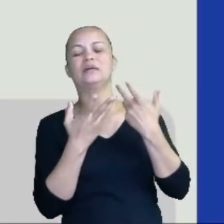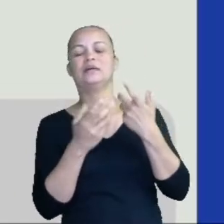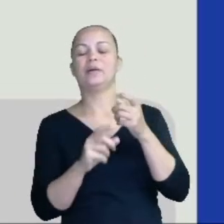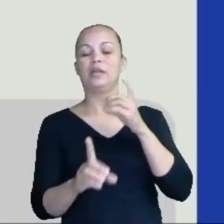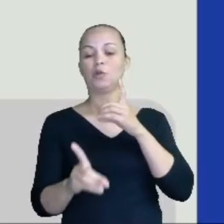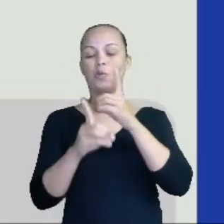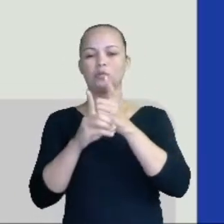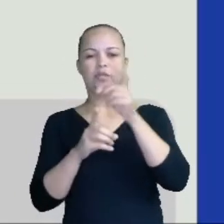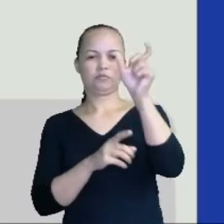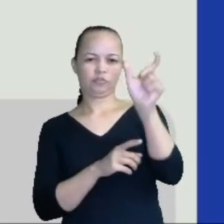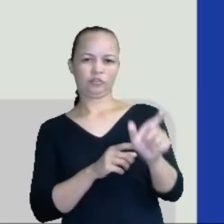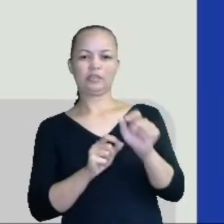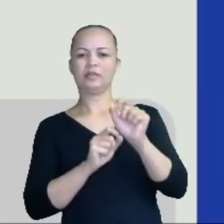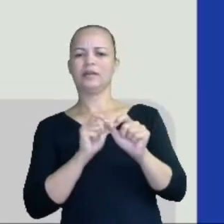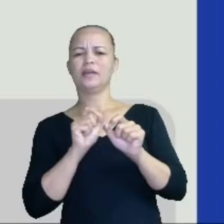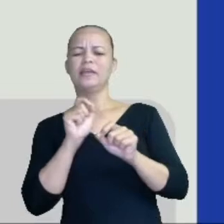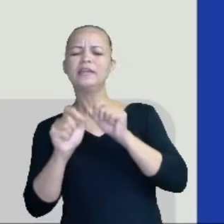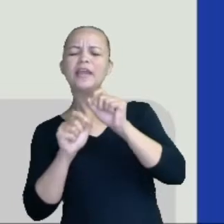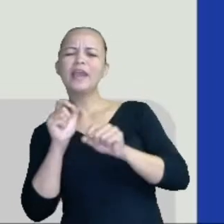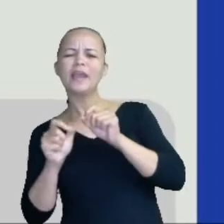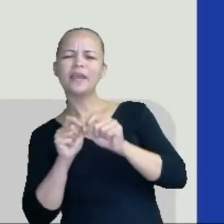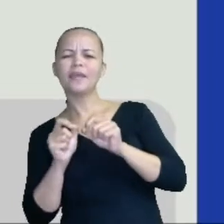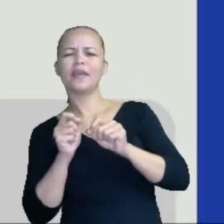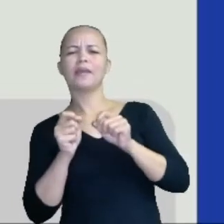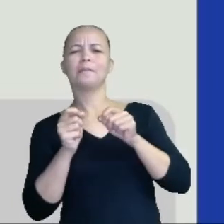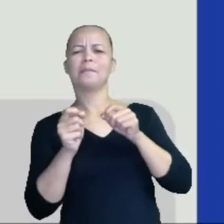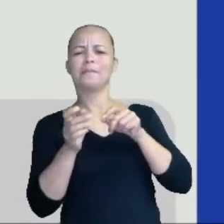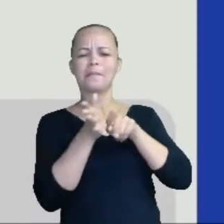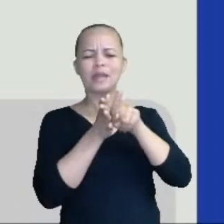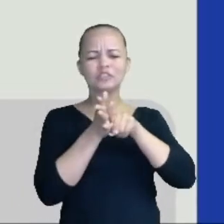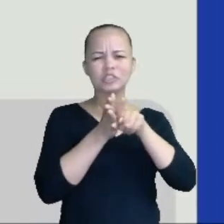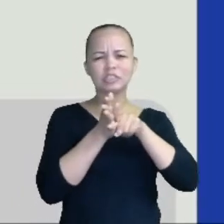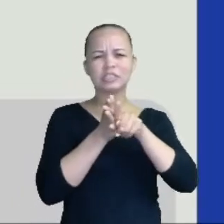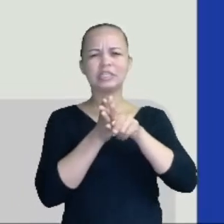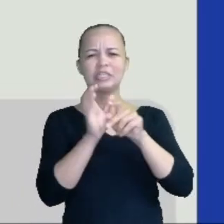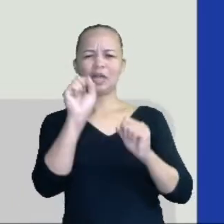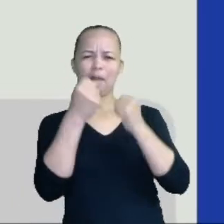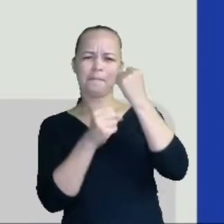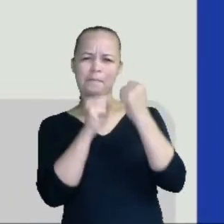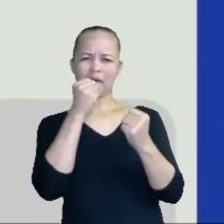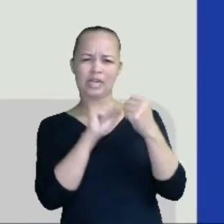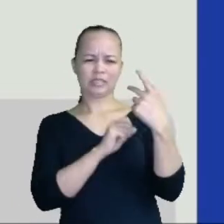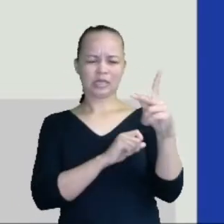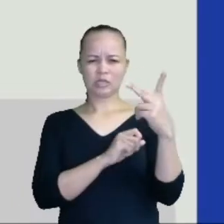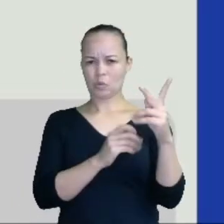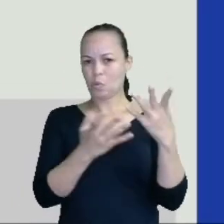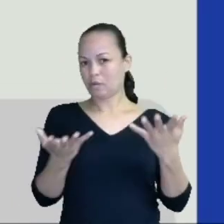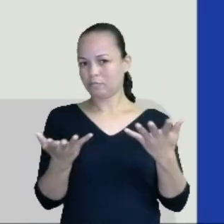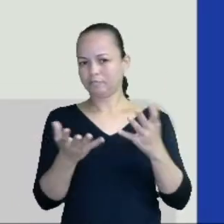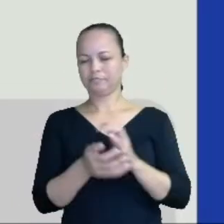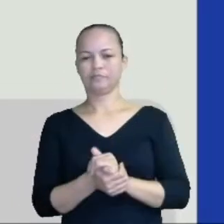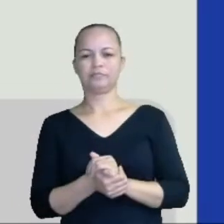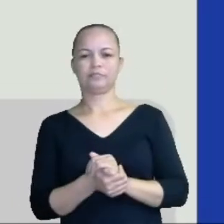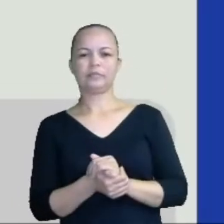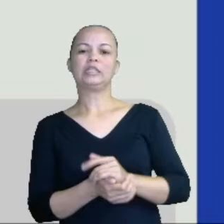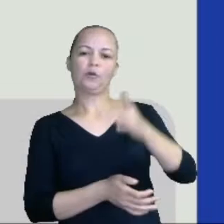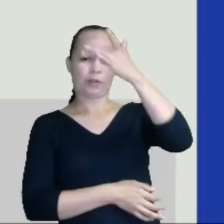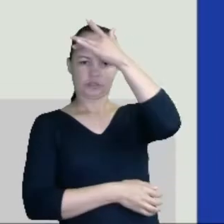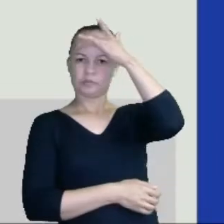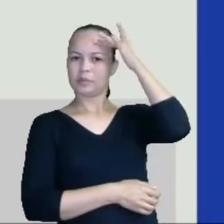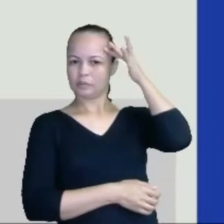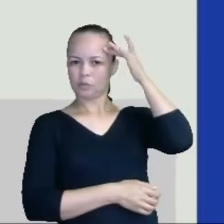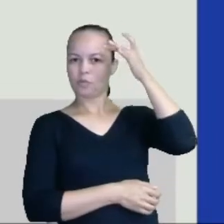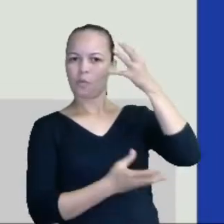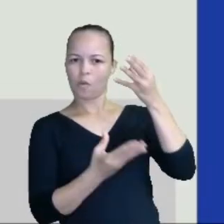vou ter que fazer a pergunta quem. Quem pesquisa por empresas como a sua? Logo vem a resposta, muitas